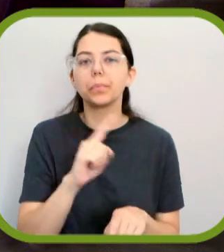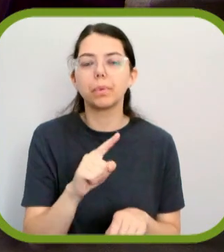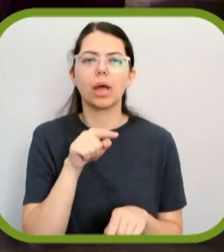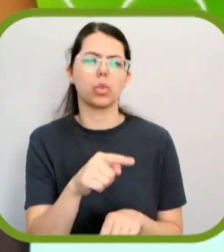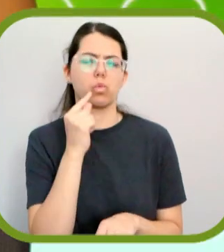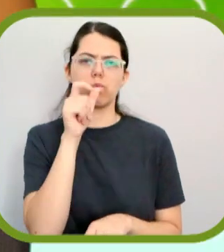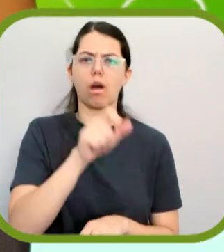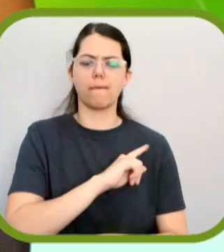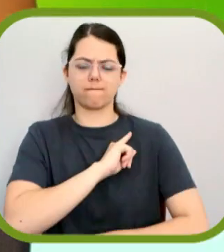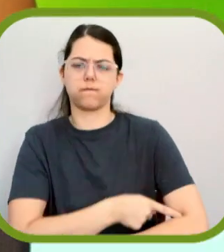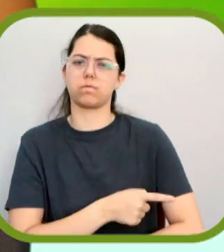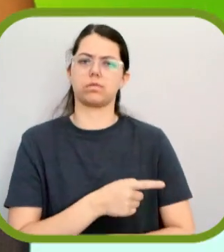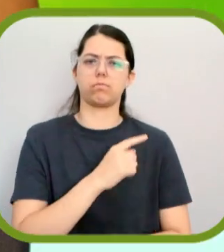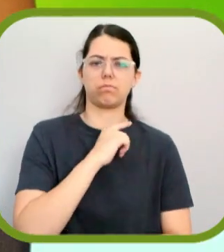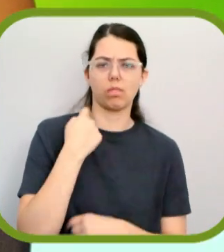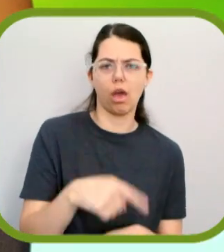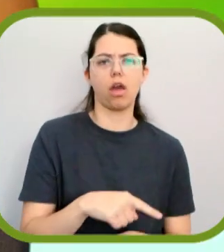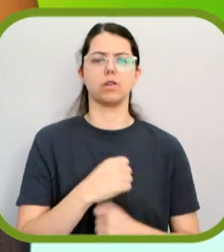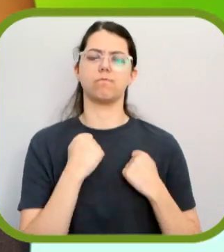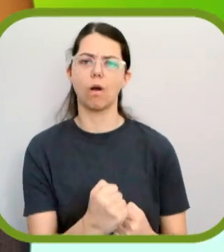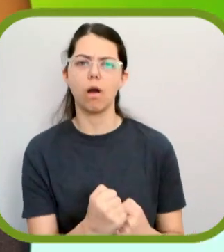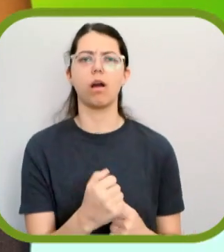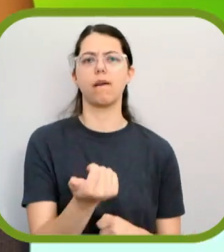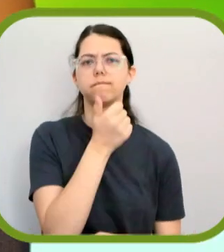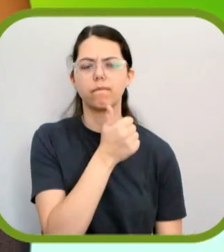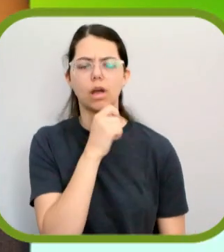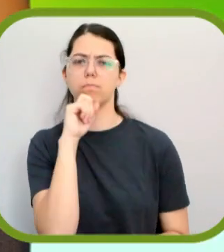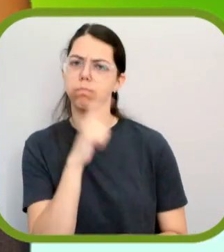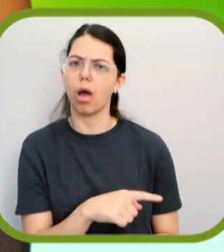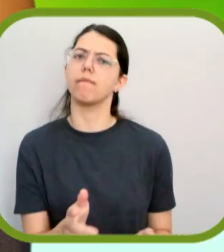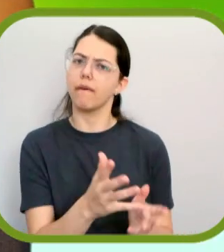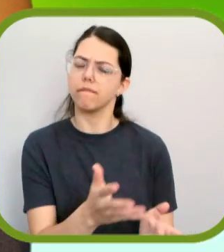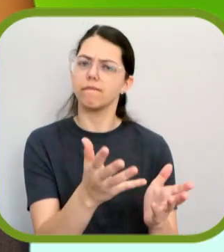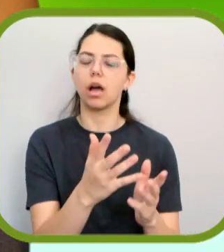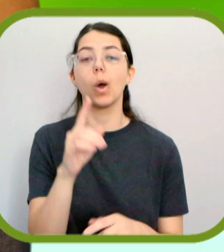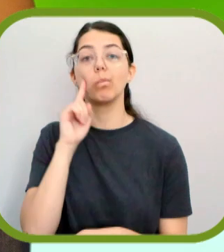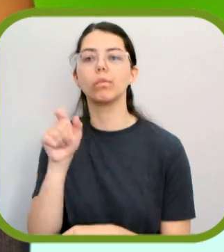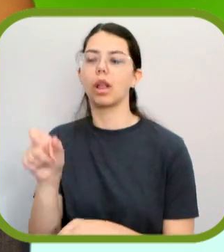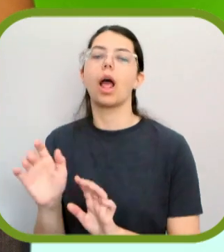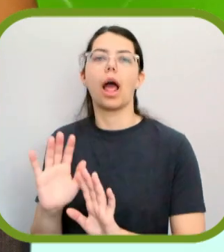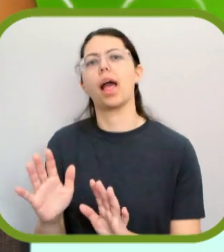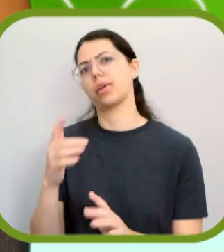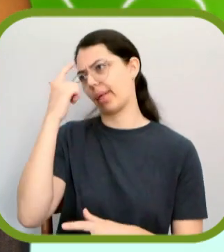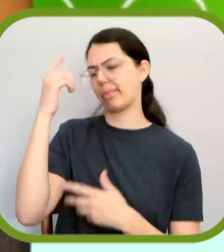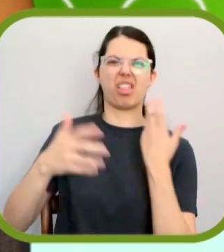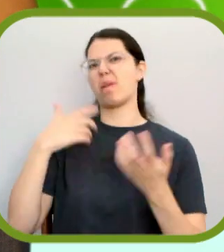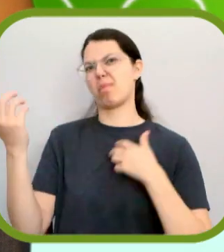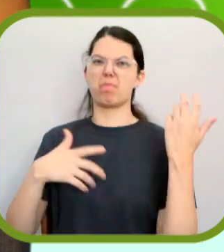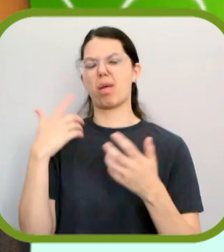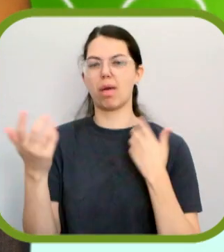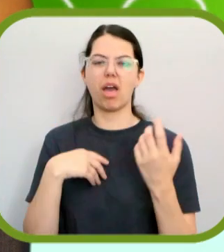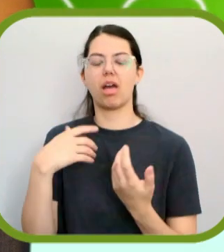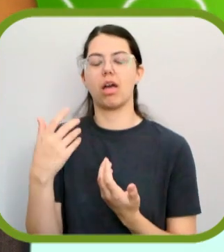Eles não percebem porque está mascarado de tu és um homem, tu tens força, tu tens poder, tu tens o direito de ser agressivo e de ser violento. E quando é uma mulher já